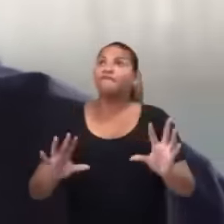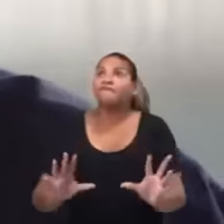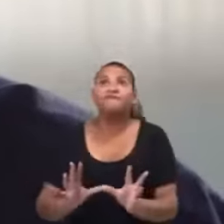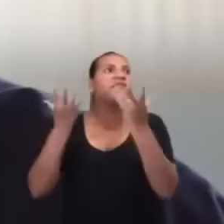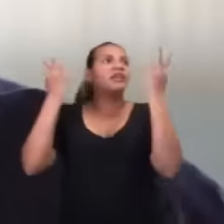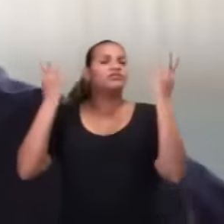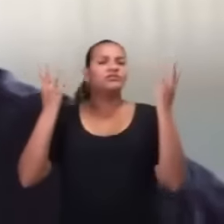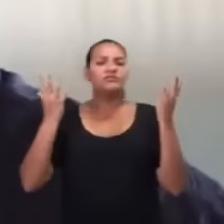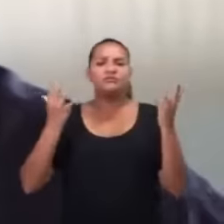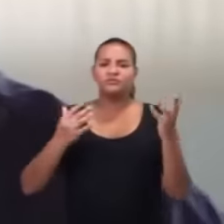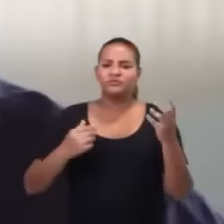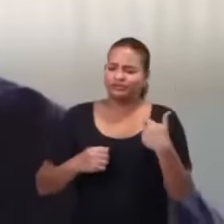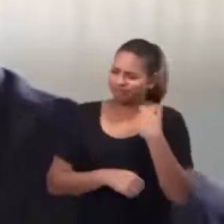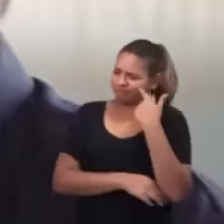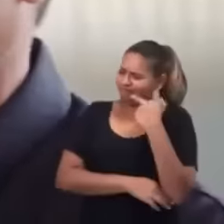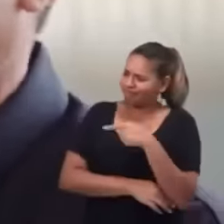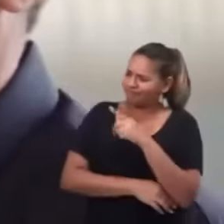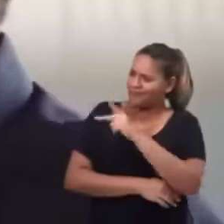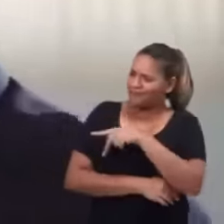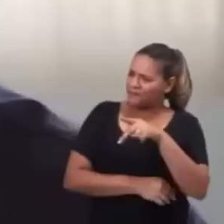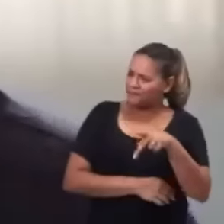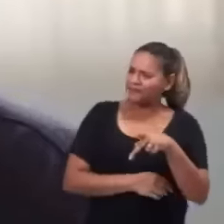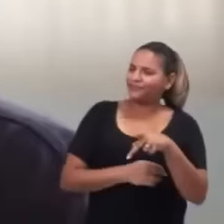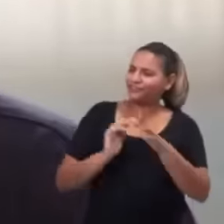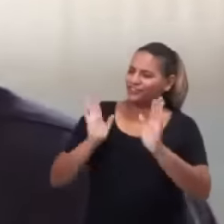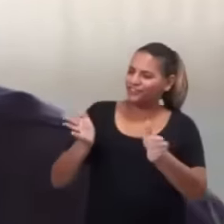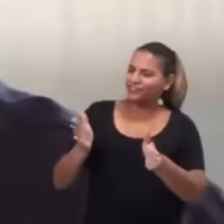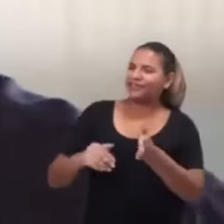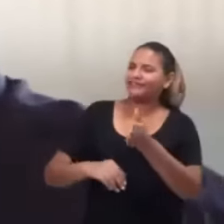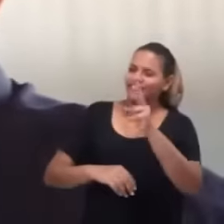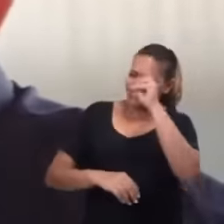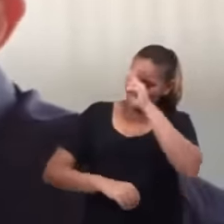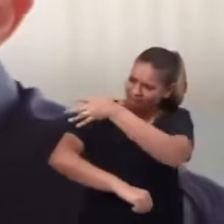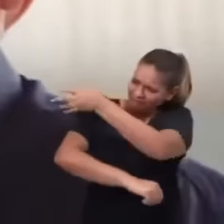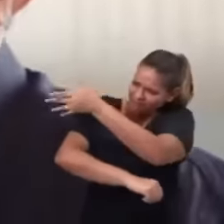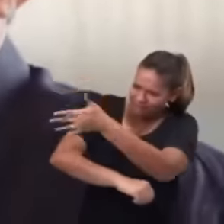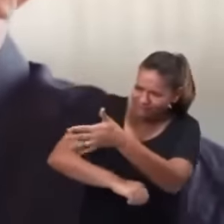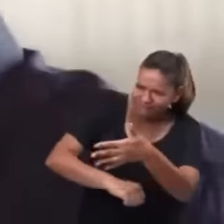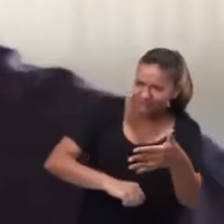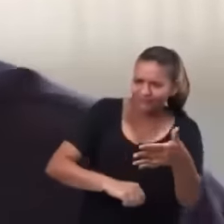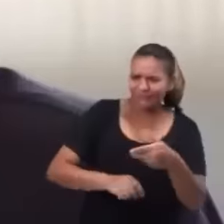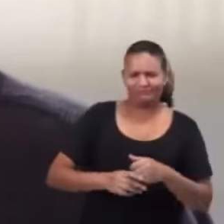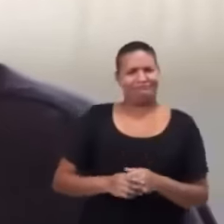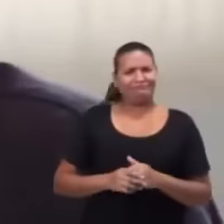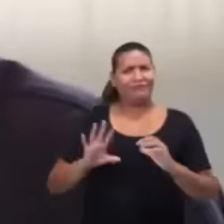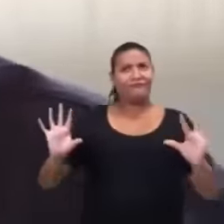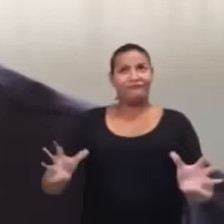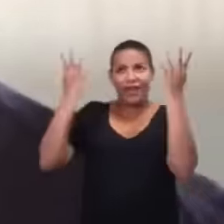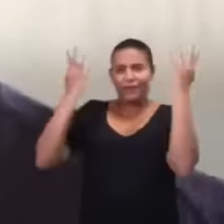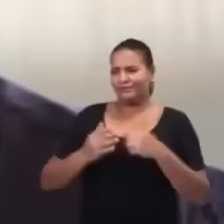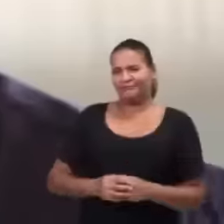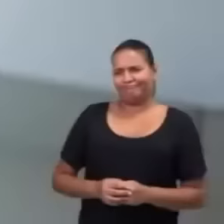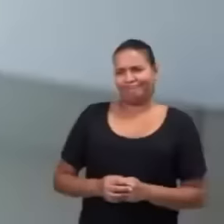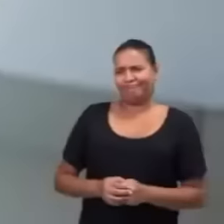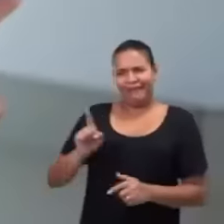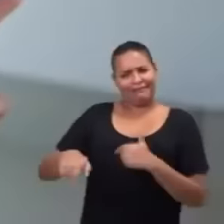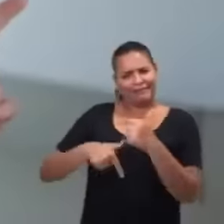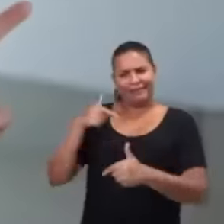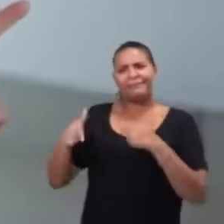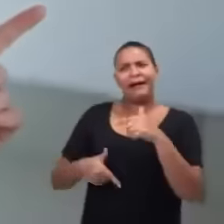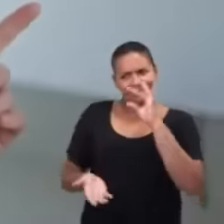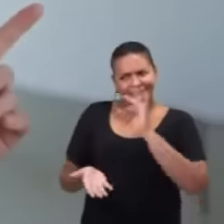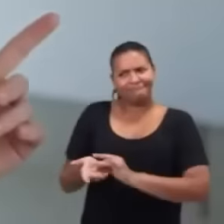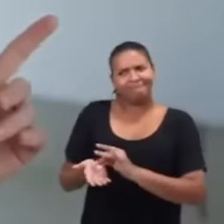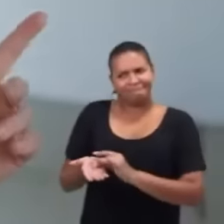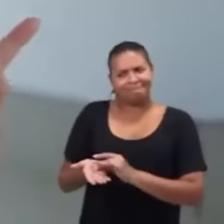eu fico olhando, né, para a trajetória dos professores, nossa, fenômeno? Por que não chama de trabalho, né? E uma coisa que